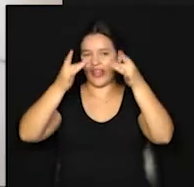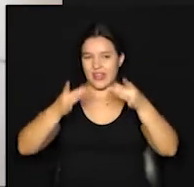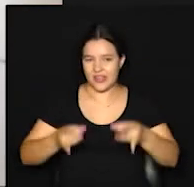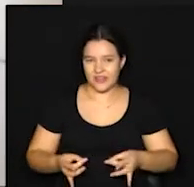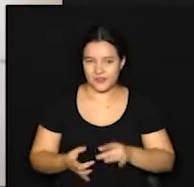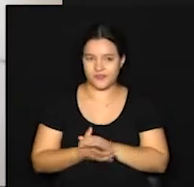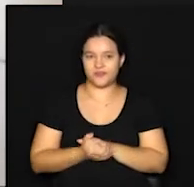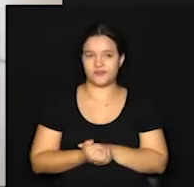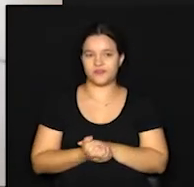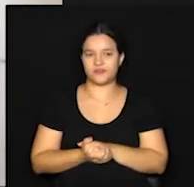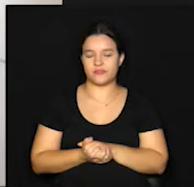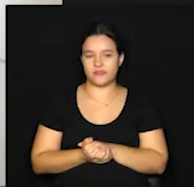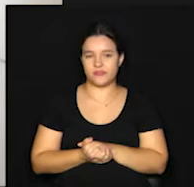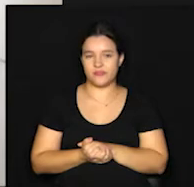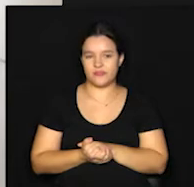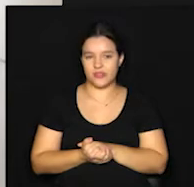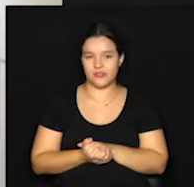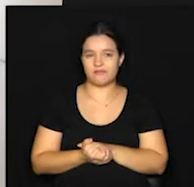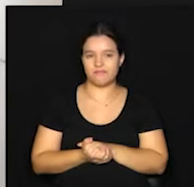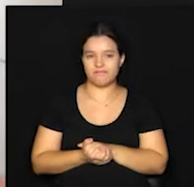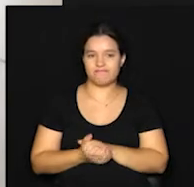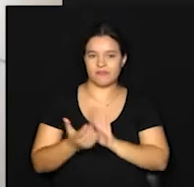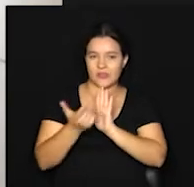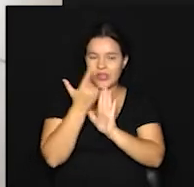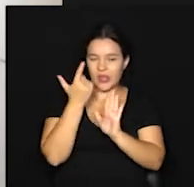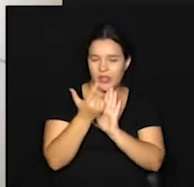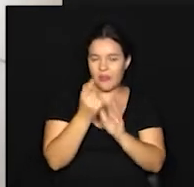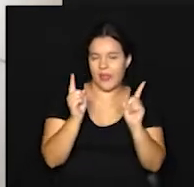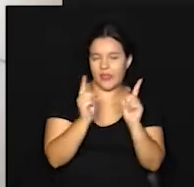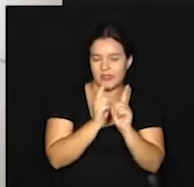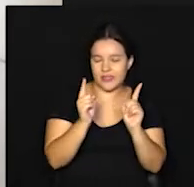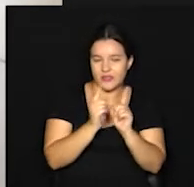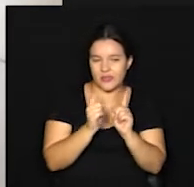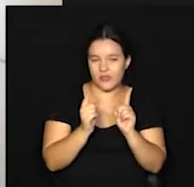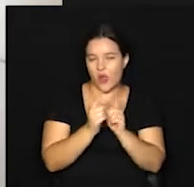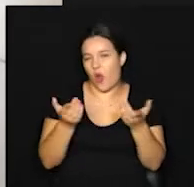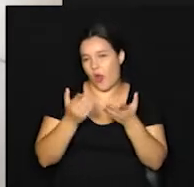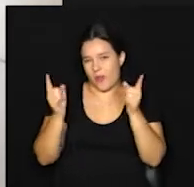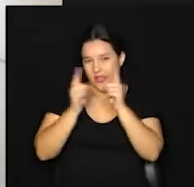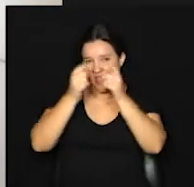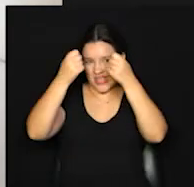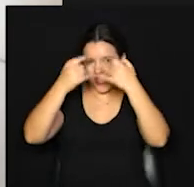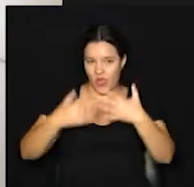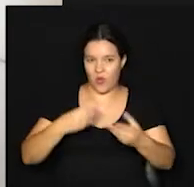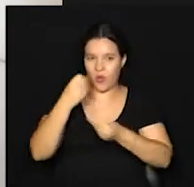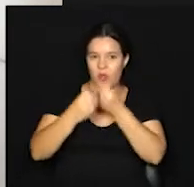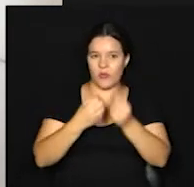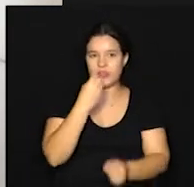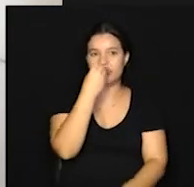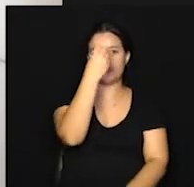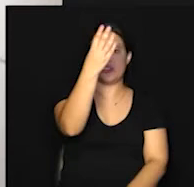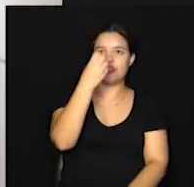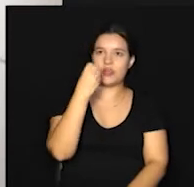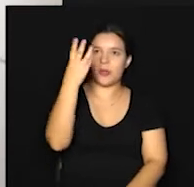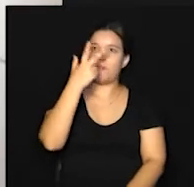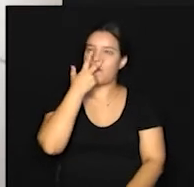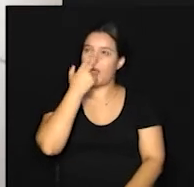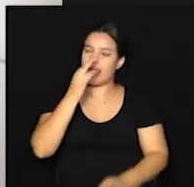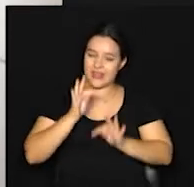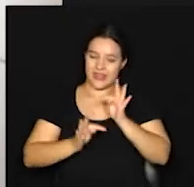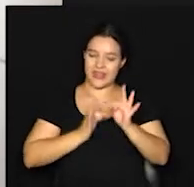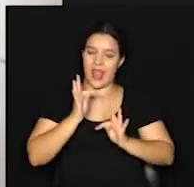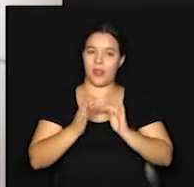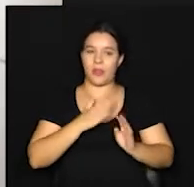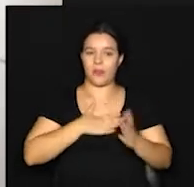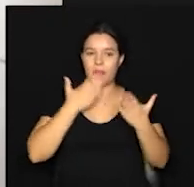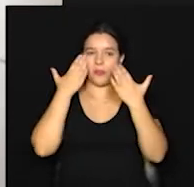Irlanda, ela é só a primeira parte do meu livro, ela é uma pequena parte. Aí eu vou contando como as viagens foram a minha terapia e